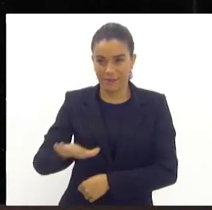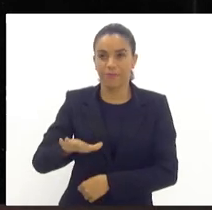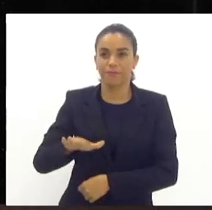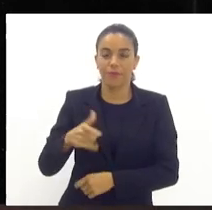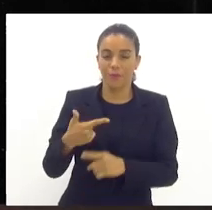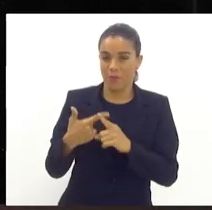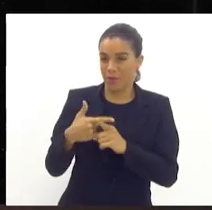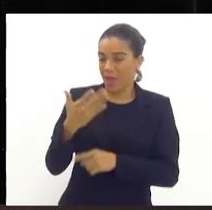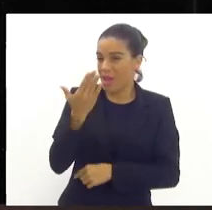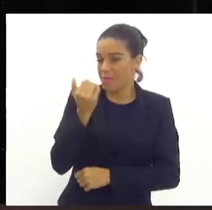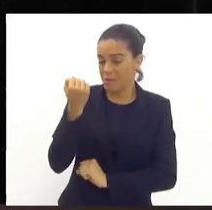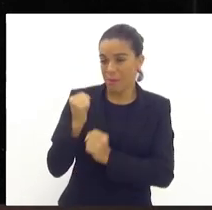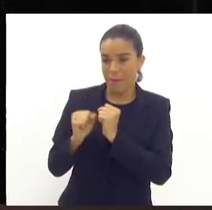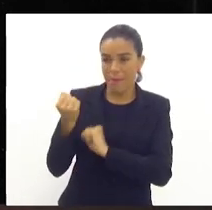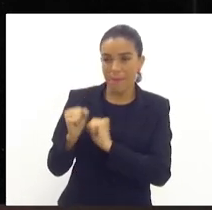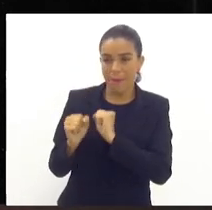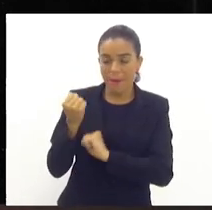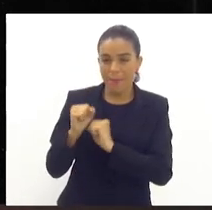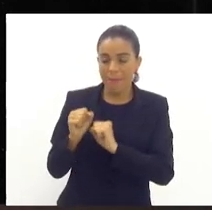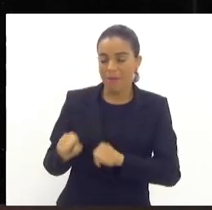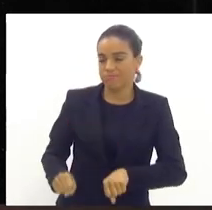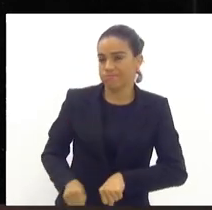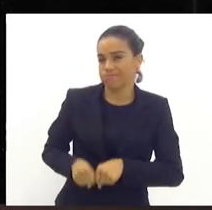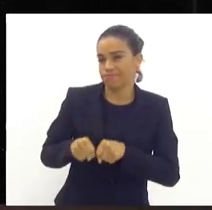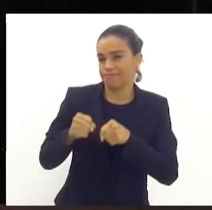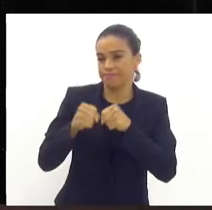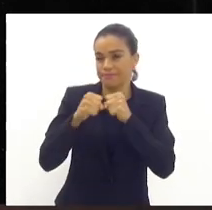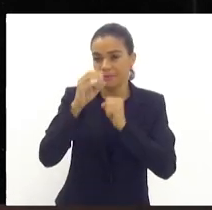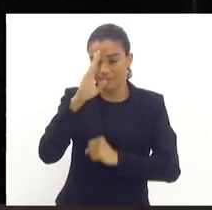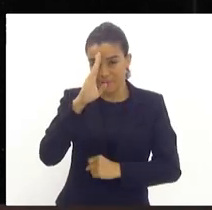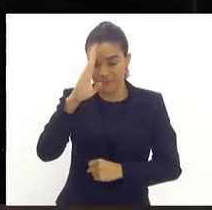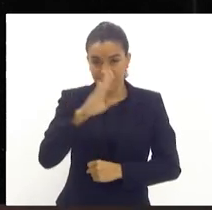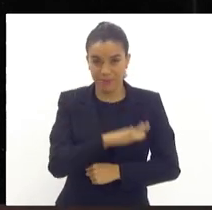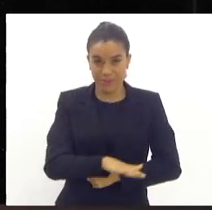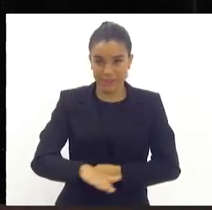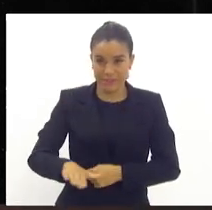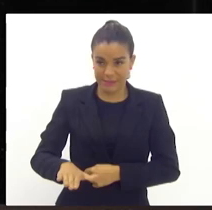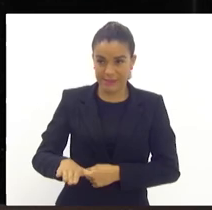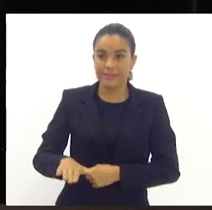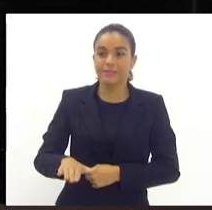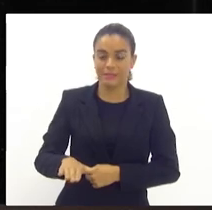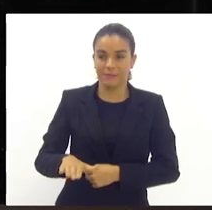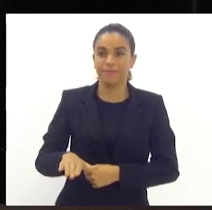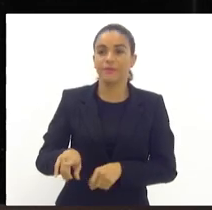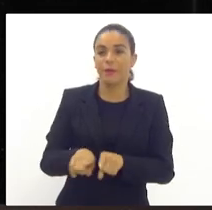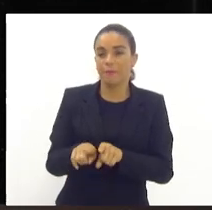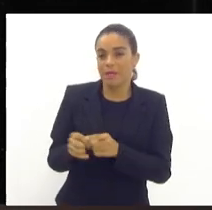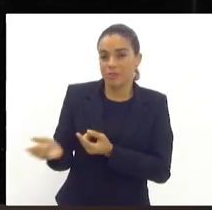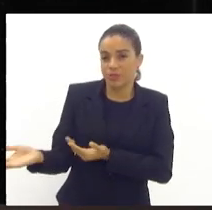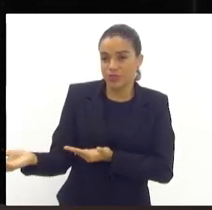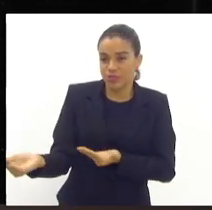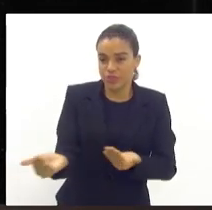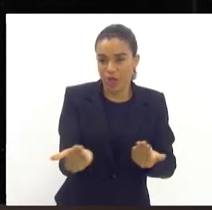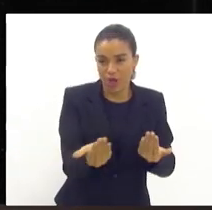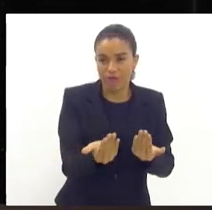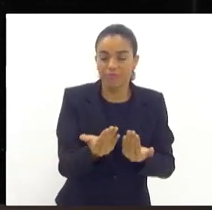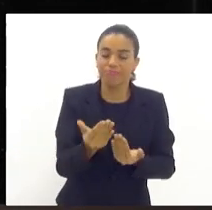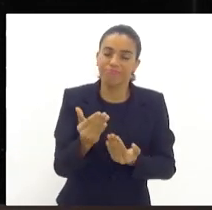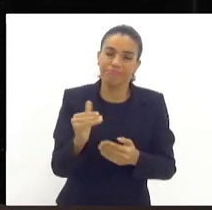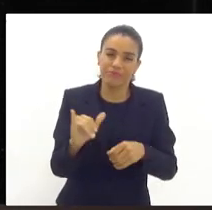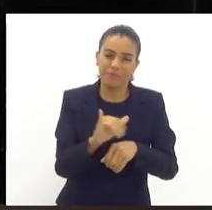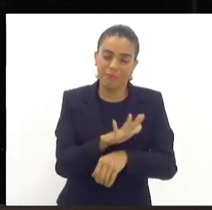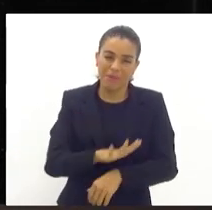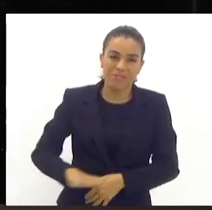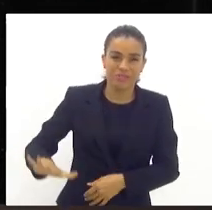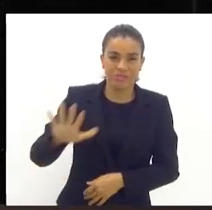alimentos ultraprocessados causam muito mal, né, principalmente às nossas crianças, aos nossos jovens, de maneira geral, que consomem muito